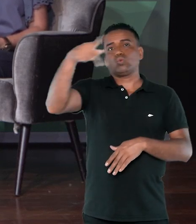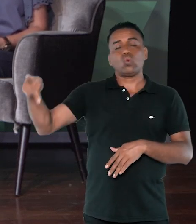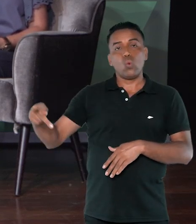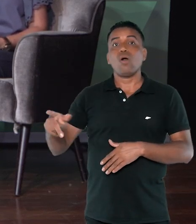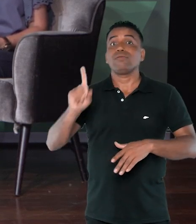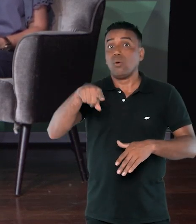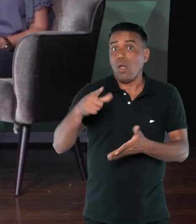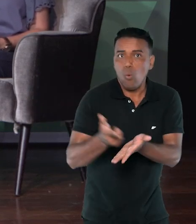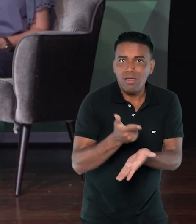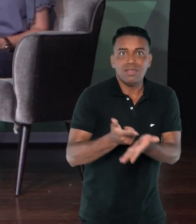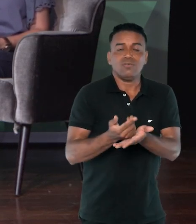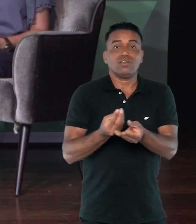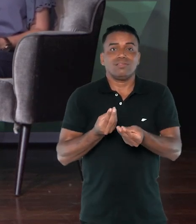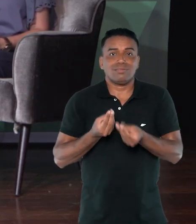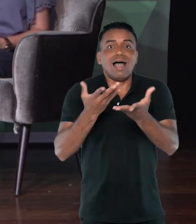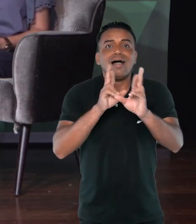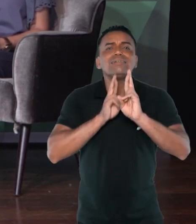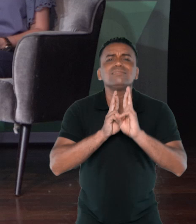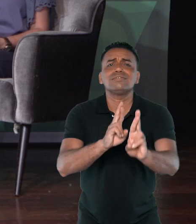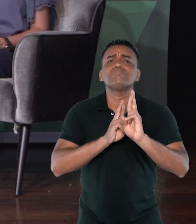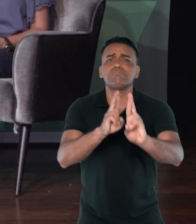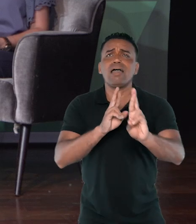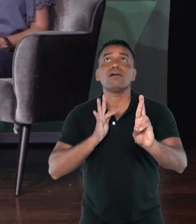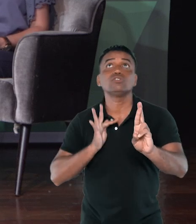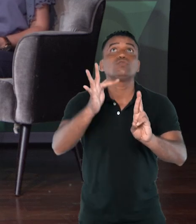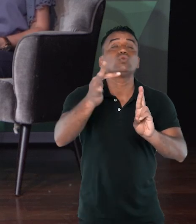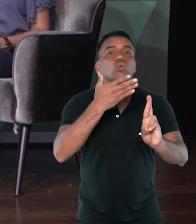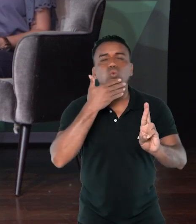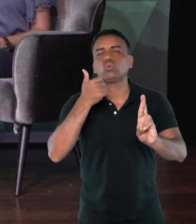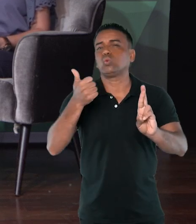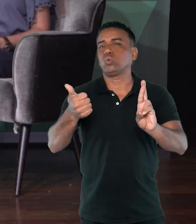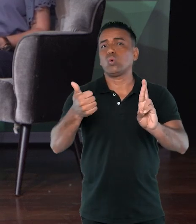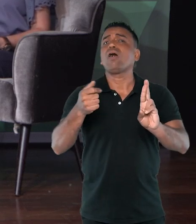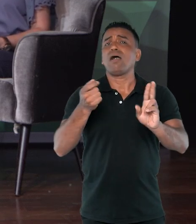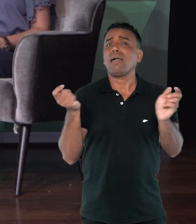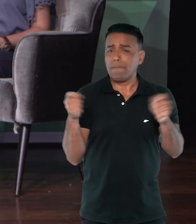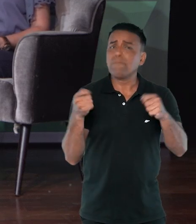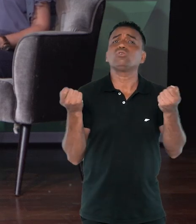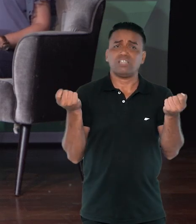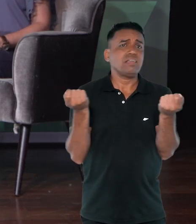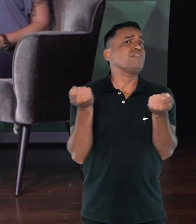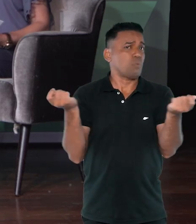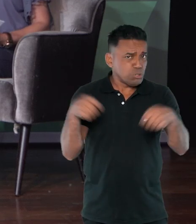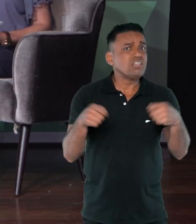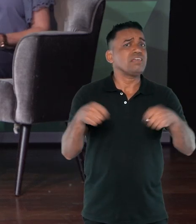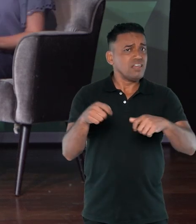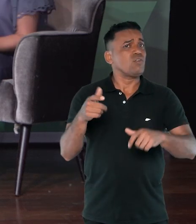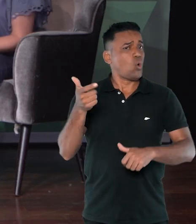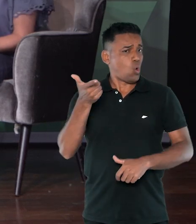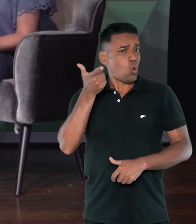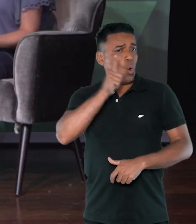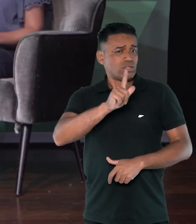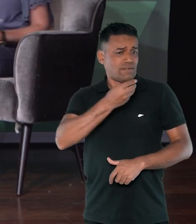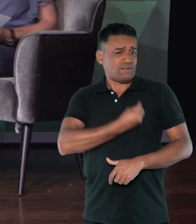ninguém. Cada um tem o seu próprio mundo para viver, né? Então, é um livro que traz esperança também, no sentido de